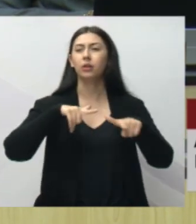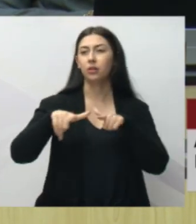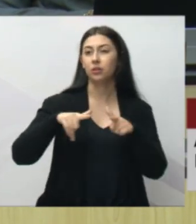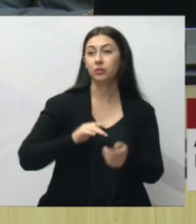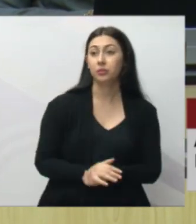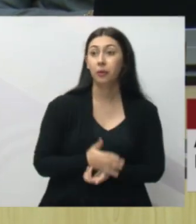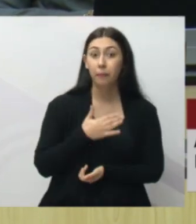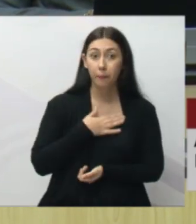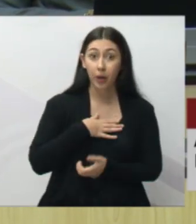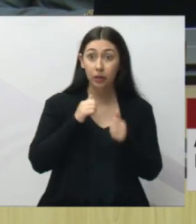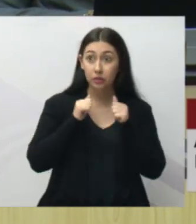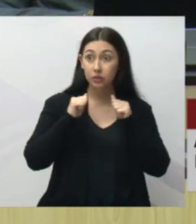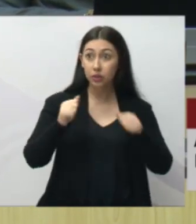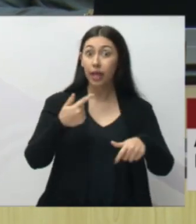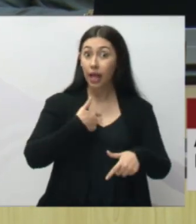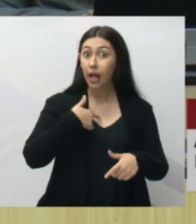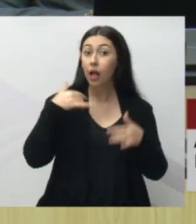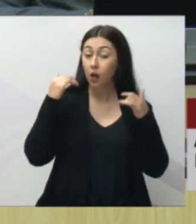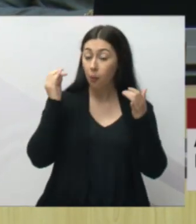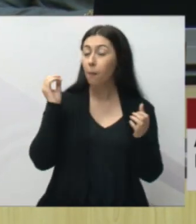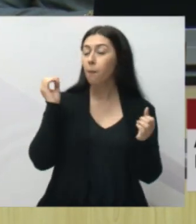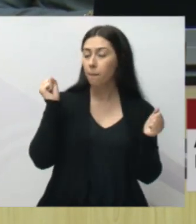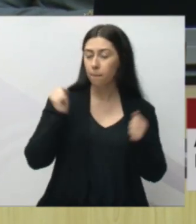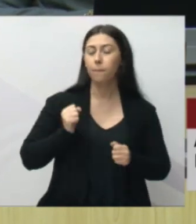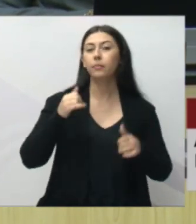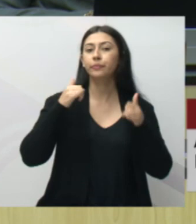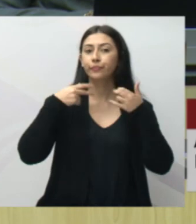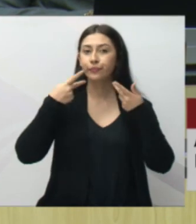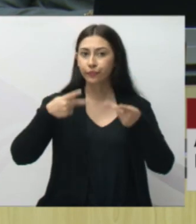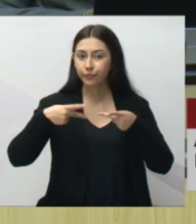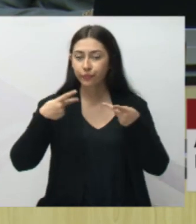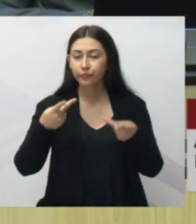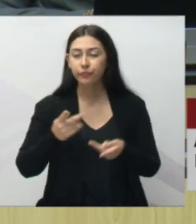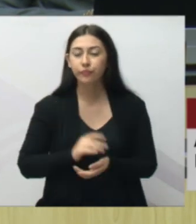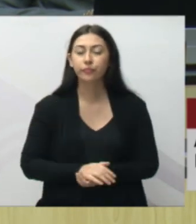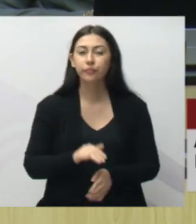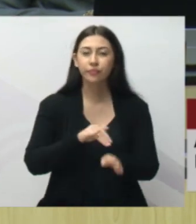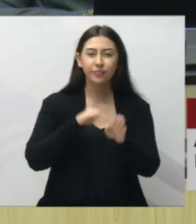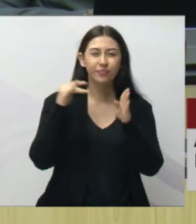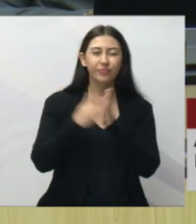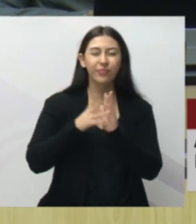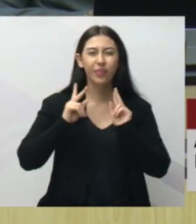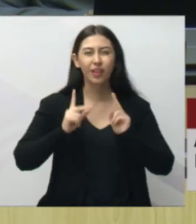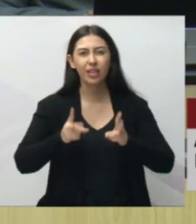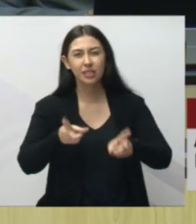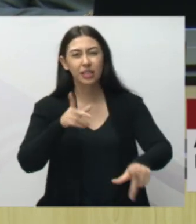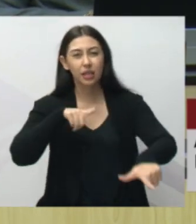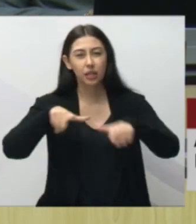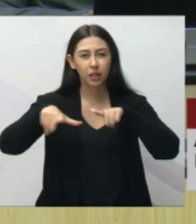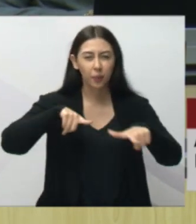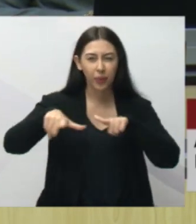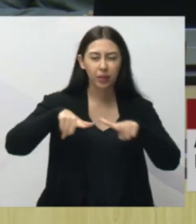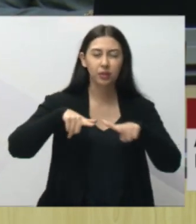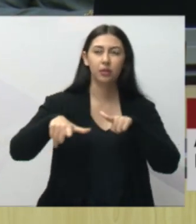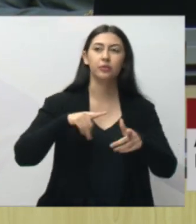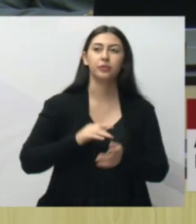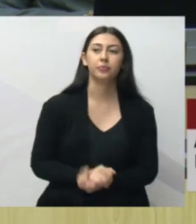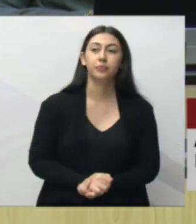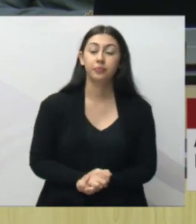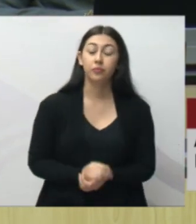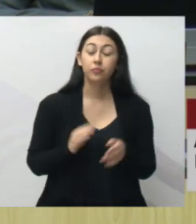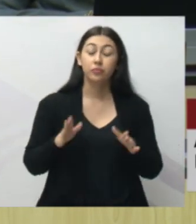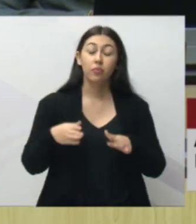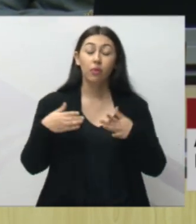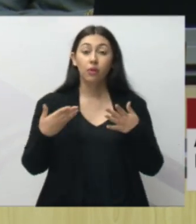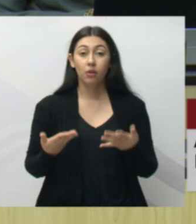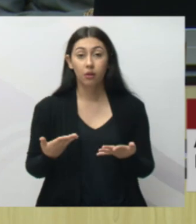Meus assessores, eu falo pelos meus assessores que eu estou vendo, todos em atividade o dia inteiro, não é?